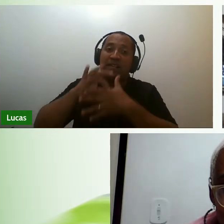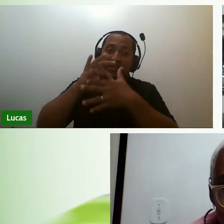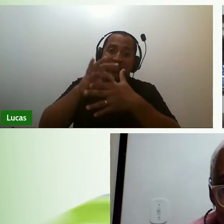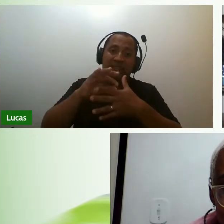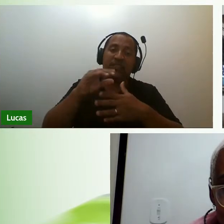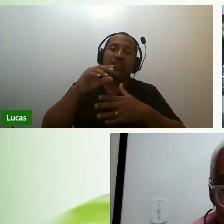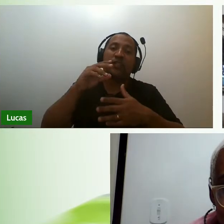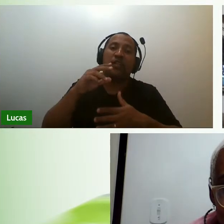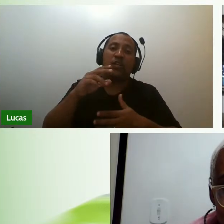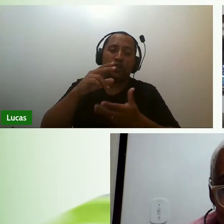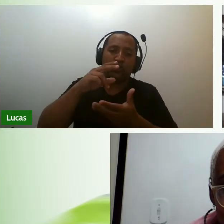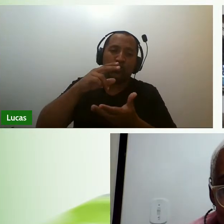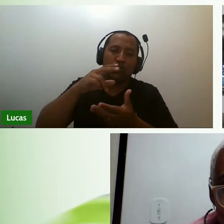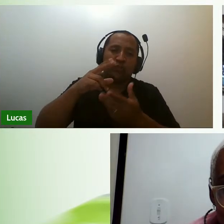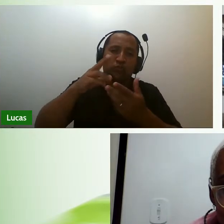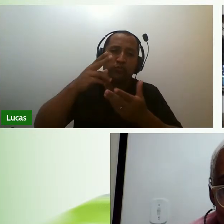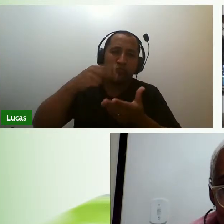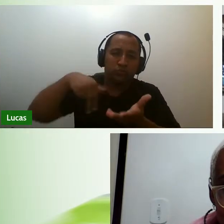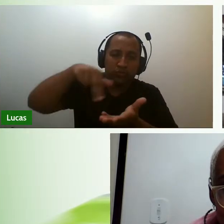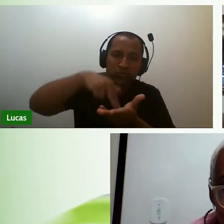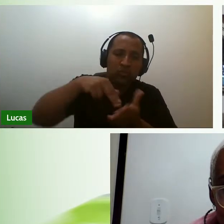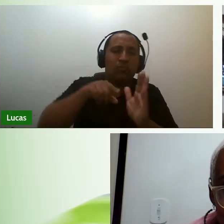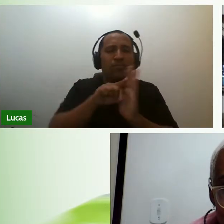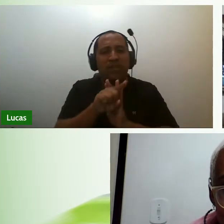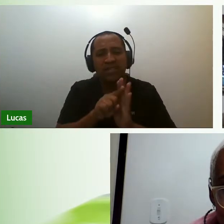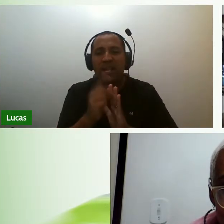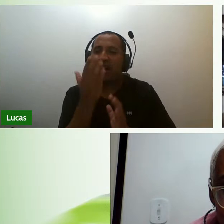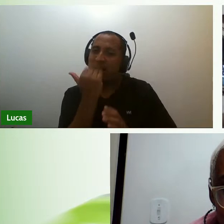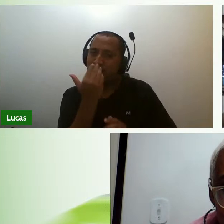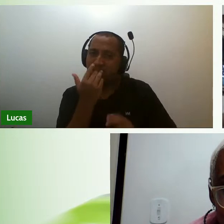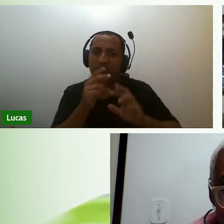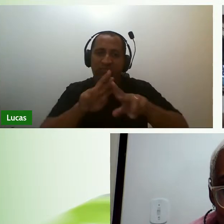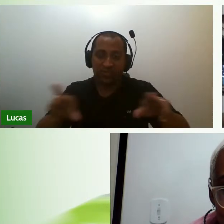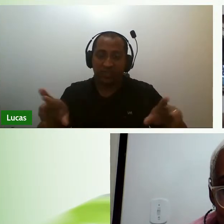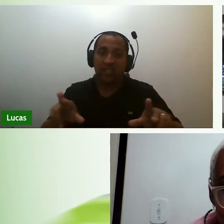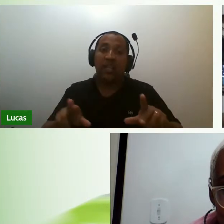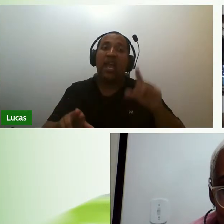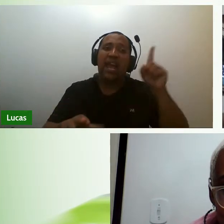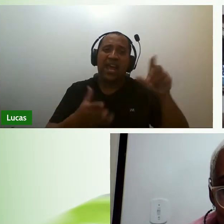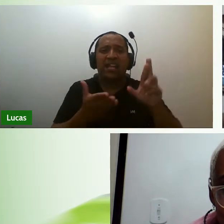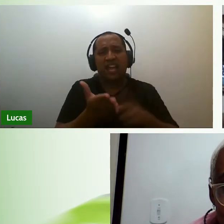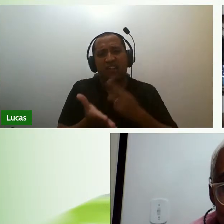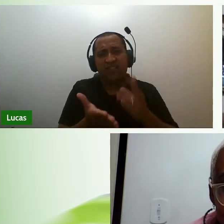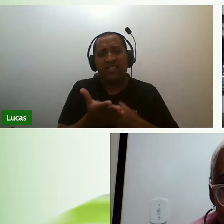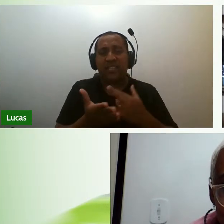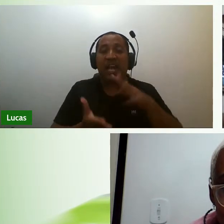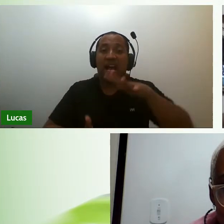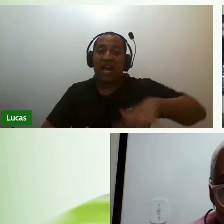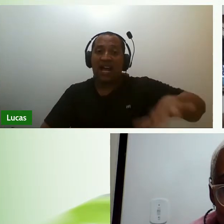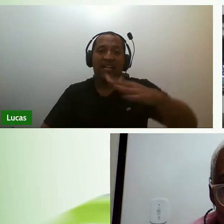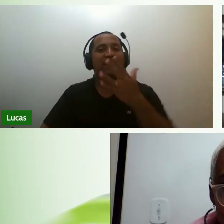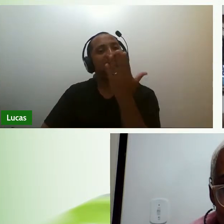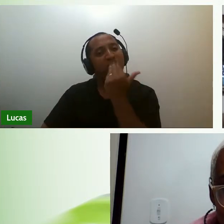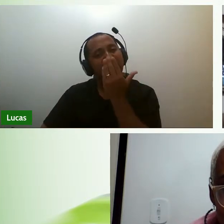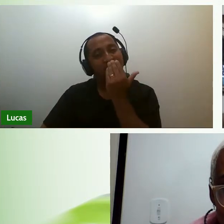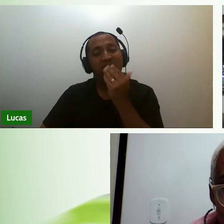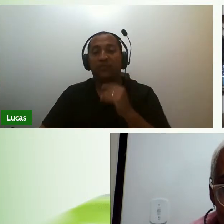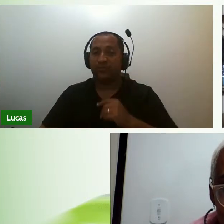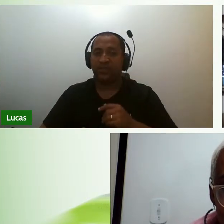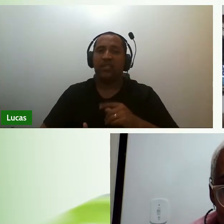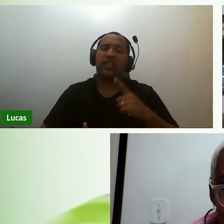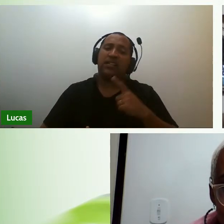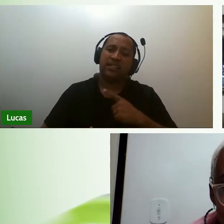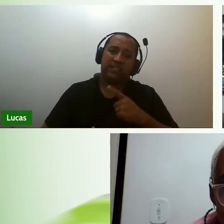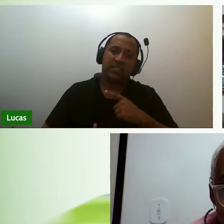Alimentação e Consumo. É avaliadora de várias revistas ligadas à área da alimentação. É orientadora de alunos na